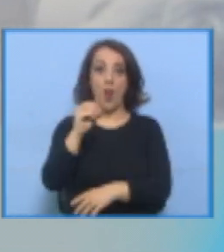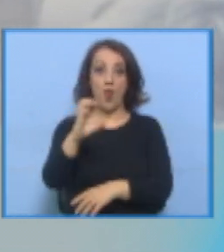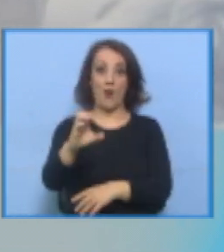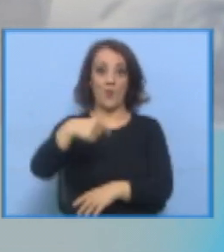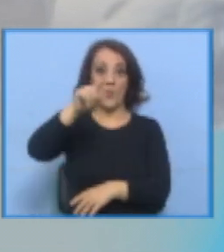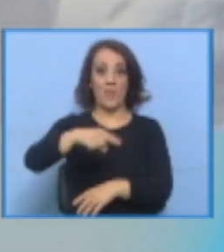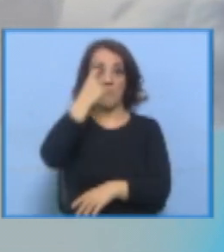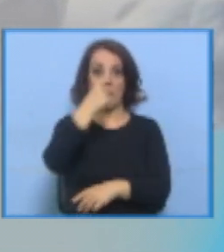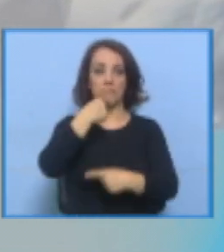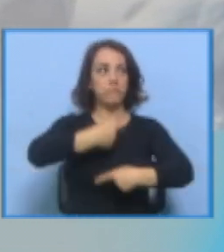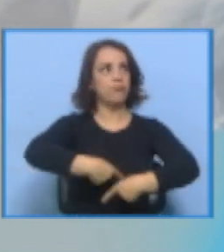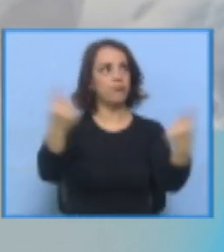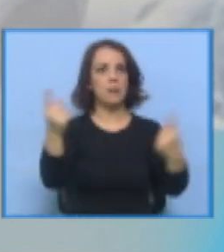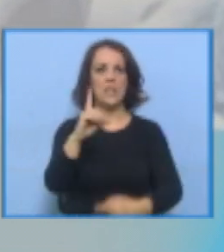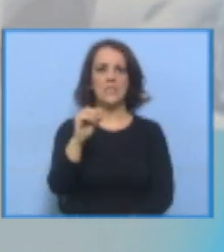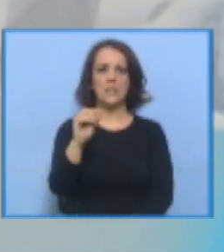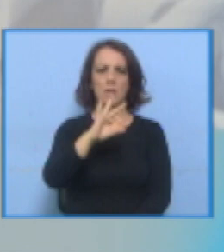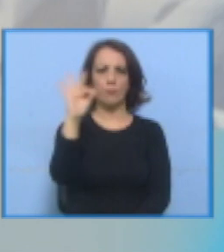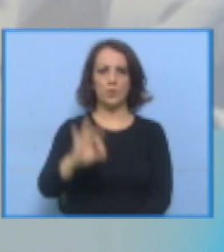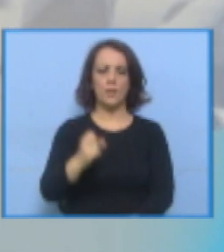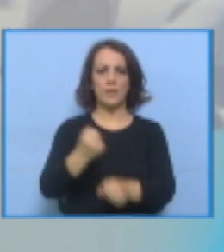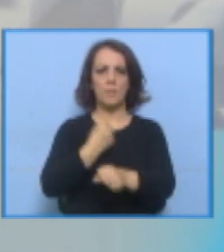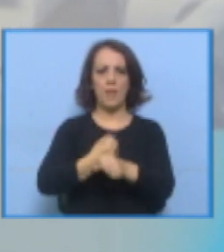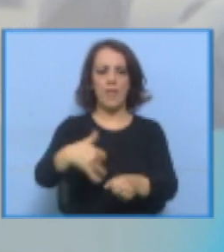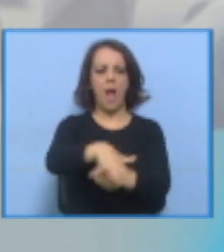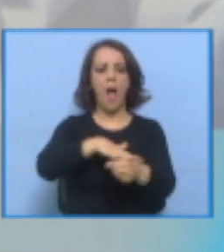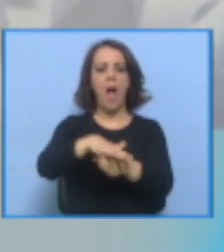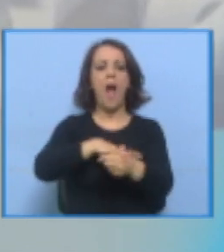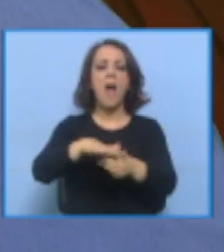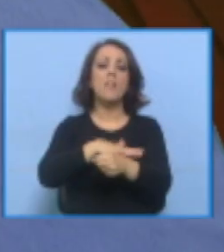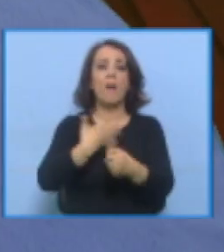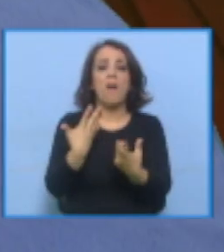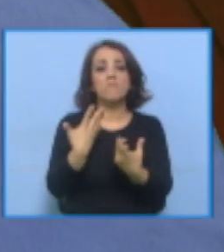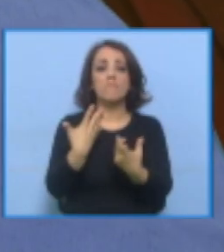1º de maio, falam em 60% de trabalho neste setor informal?